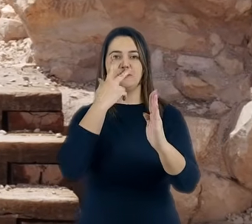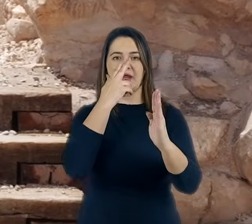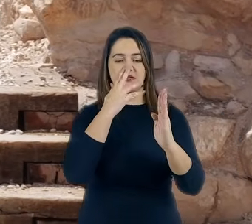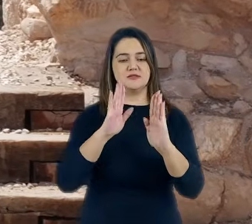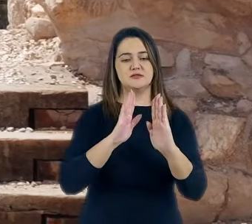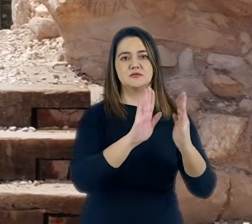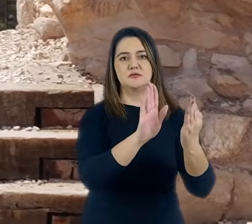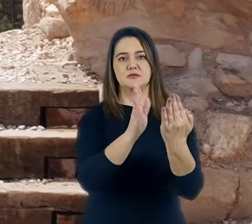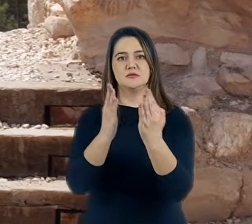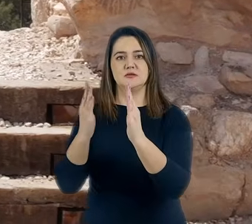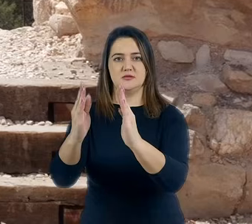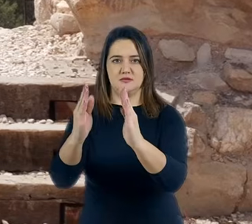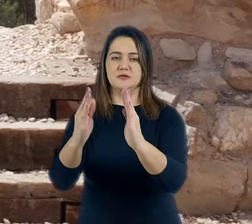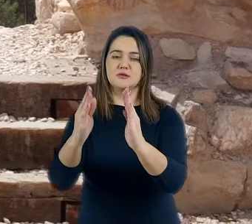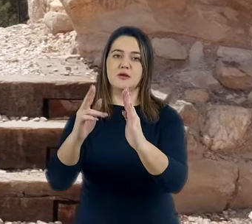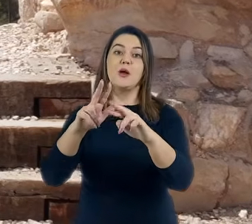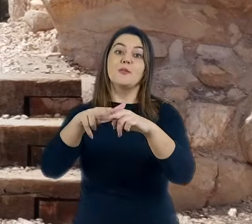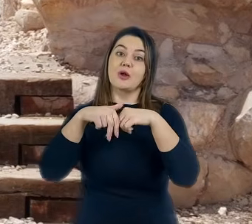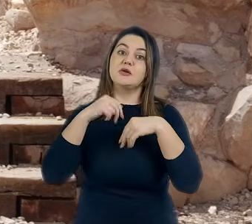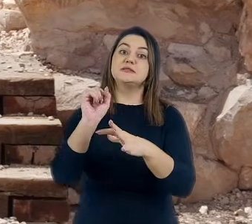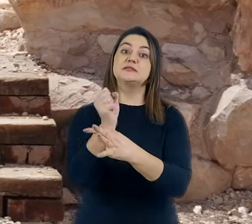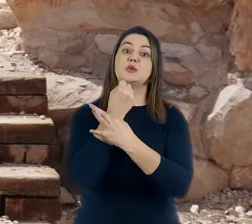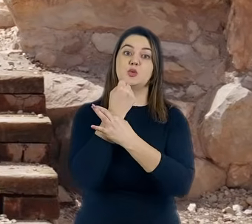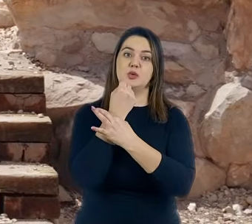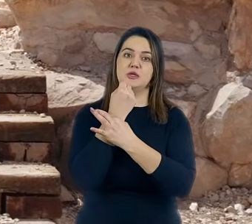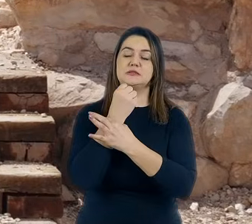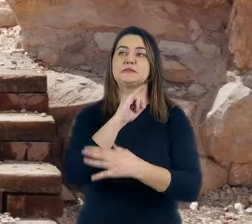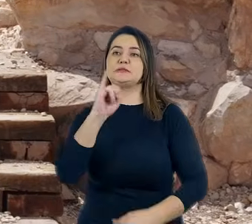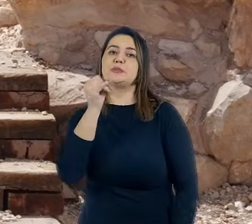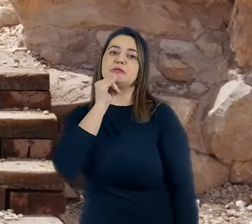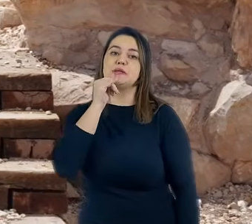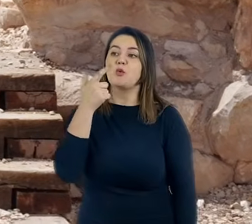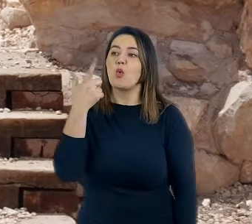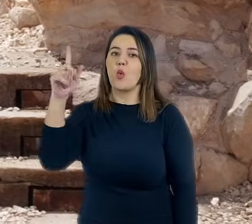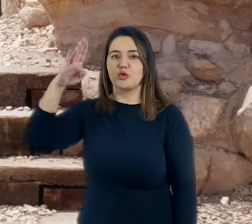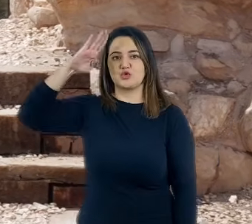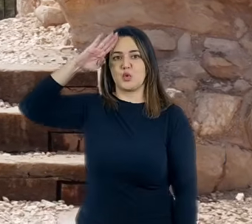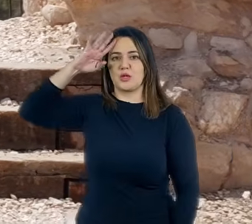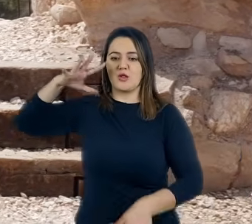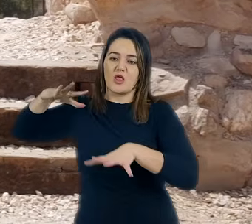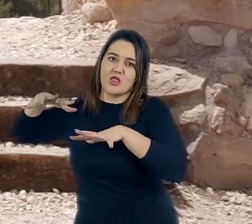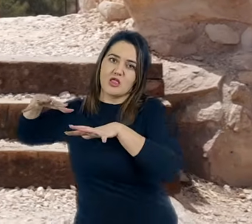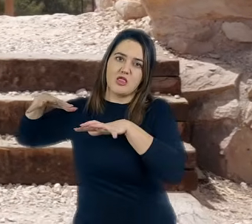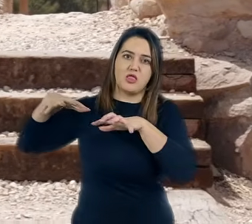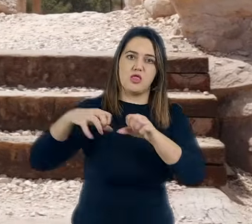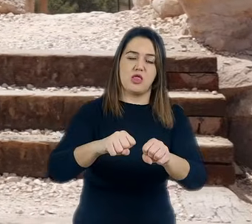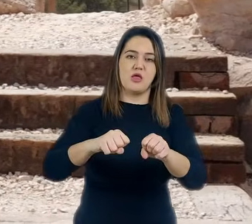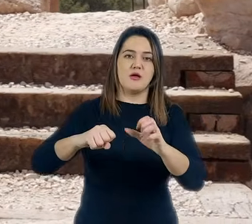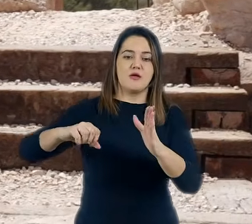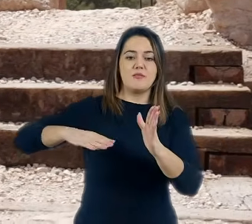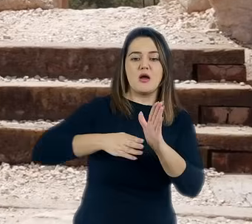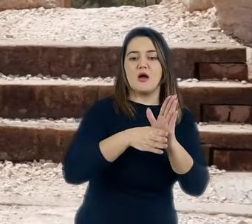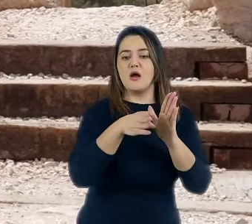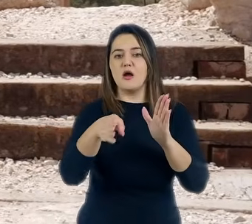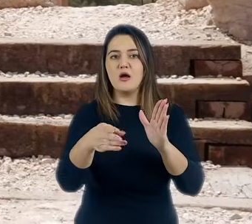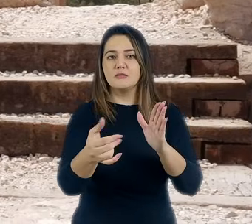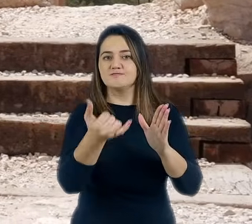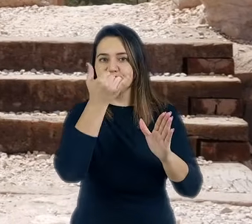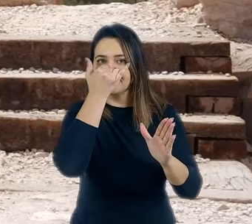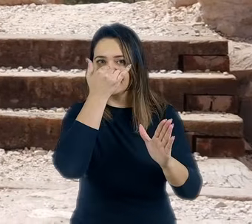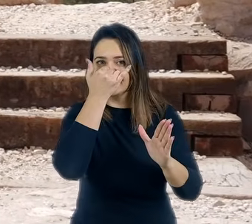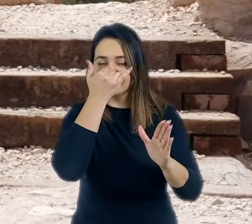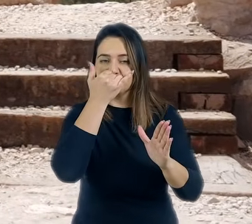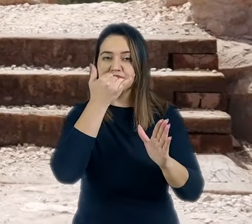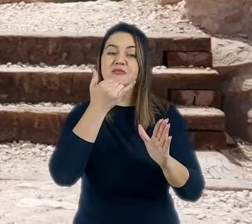2 portas, não é isso? Formando um L, evidentemente por questões de segurança da cidade, que se um exército invadisse, ele ficaria encurralado lá